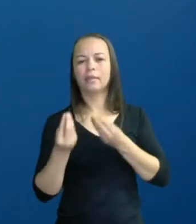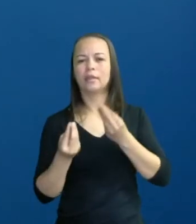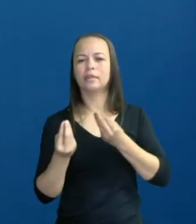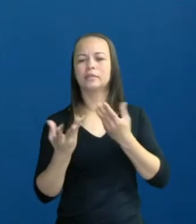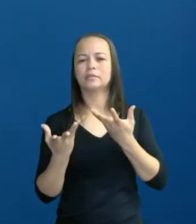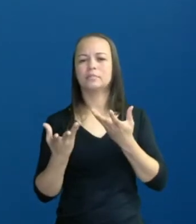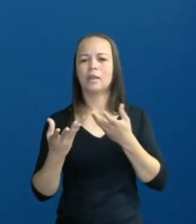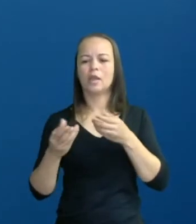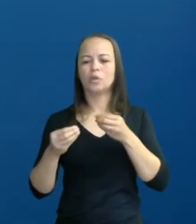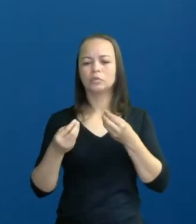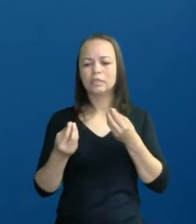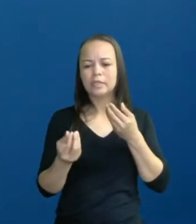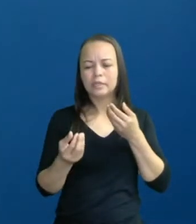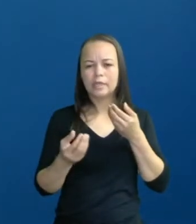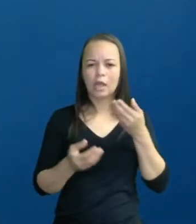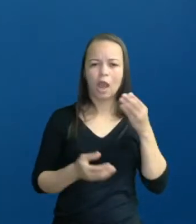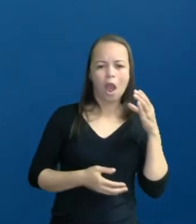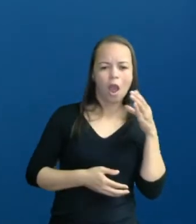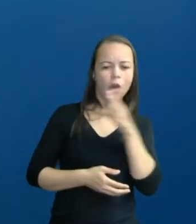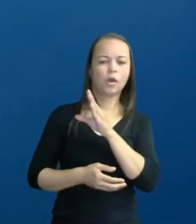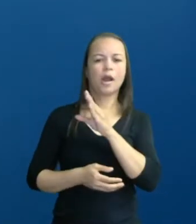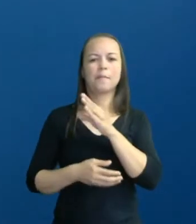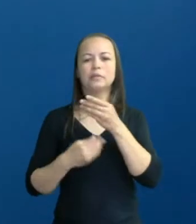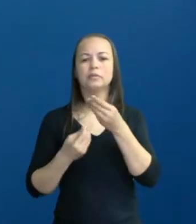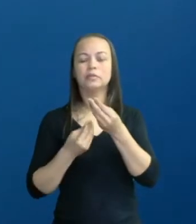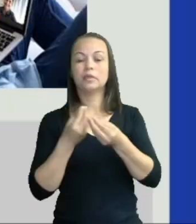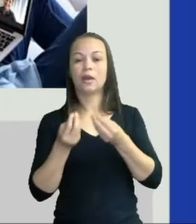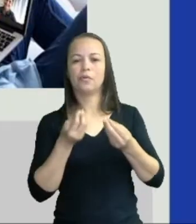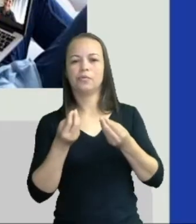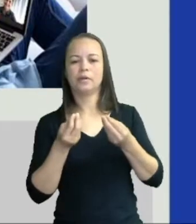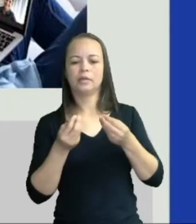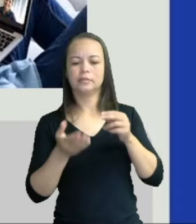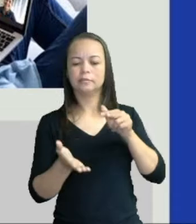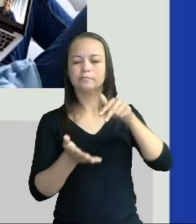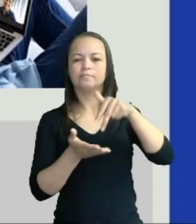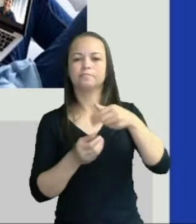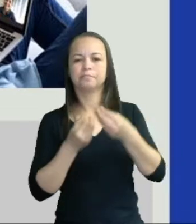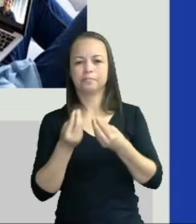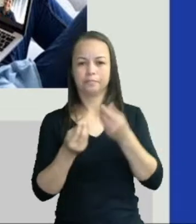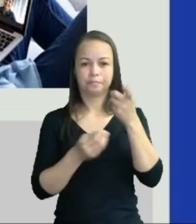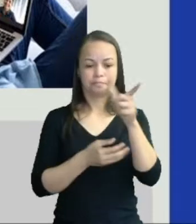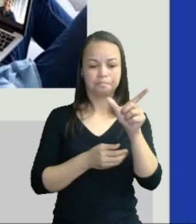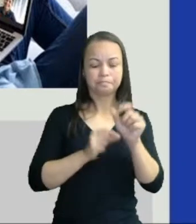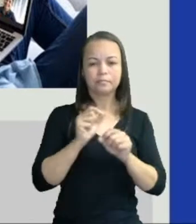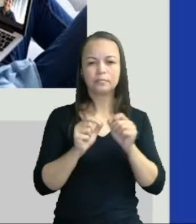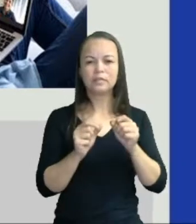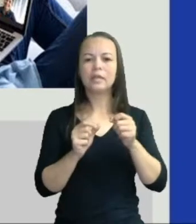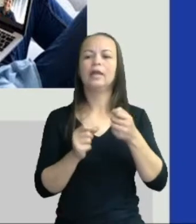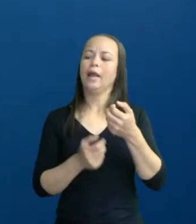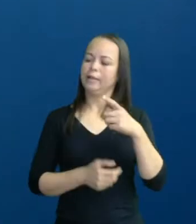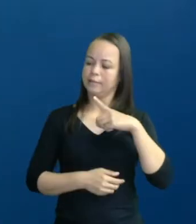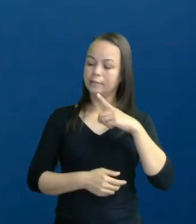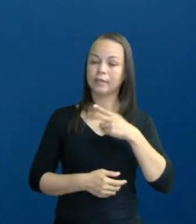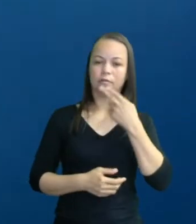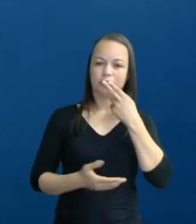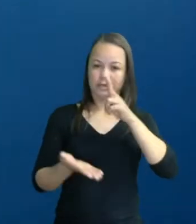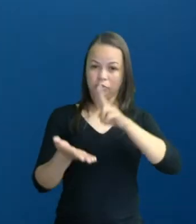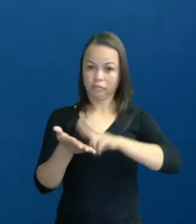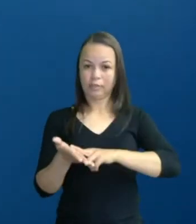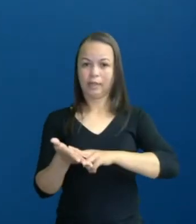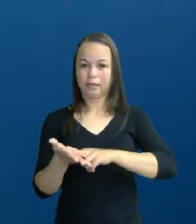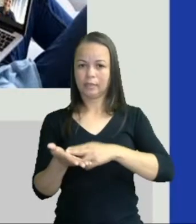mais rápido de alcançar o outro, tá certo? Então, aí aqui está a escrita da carta, que até hoje a gente